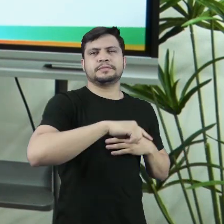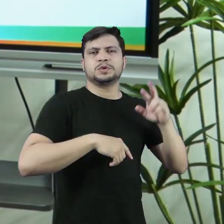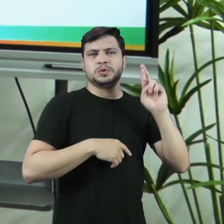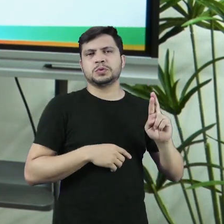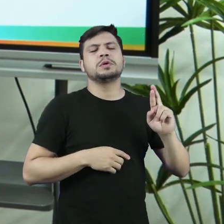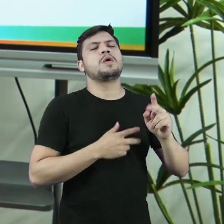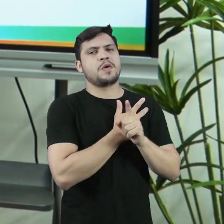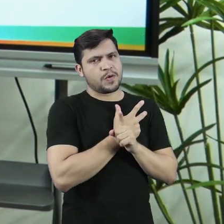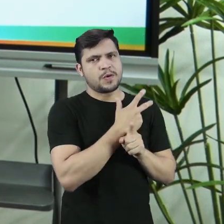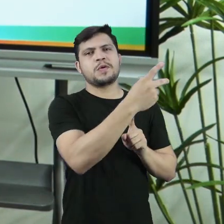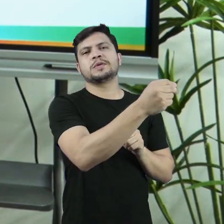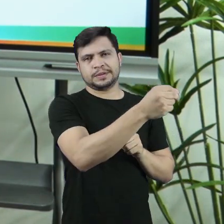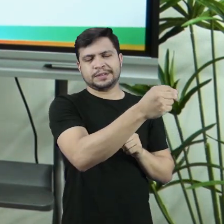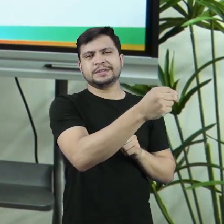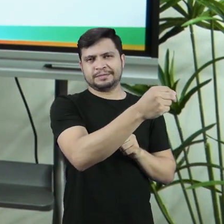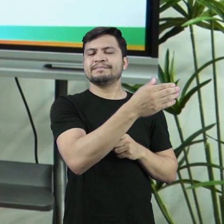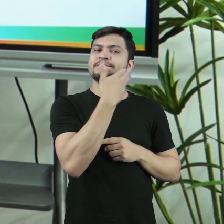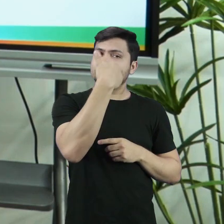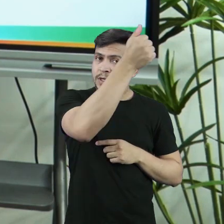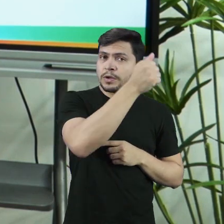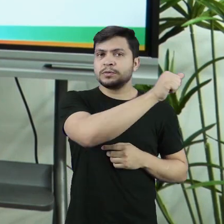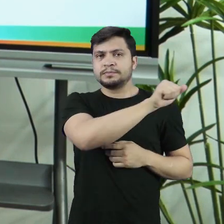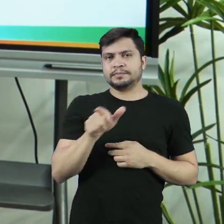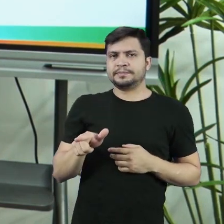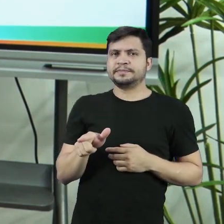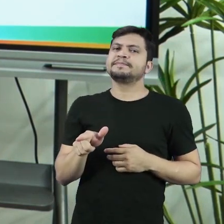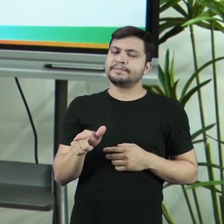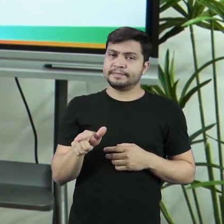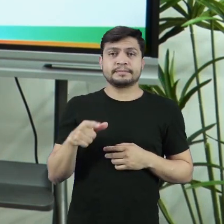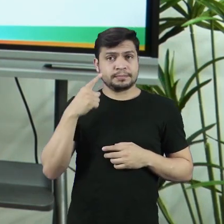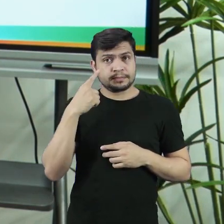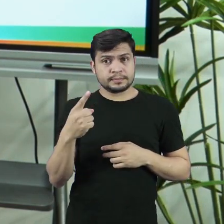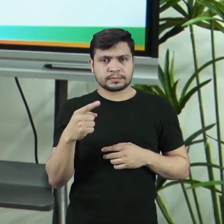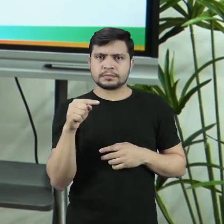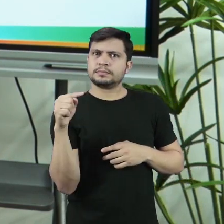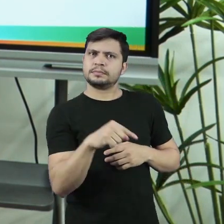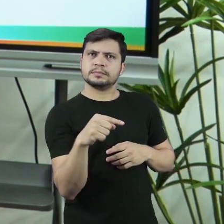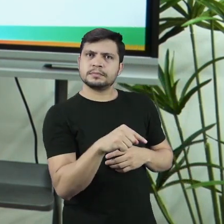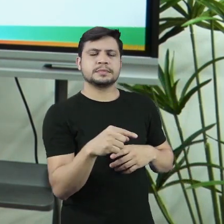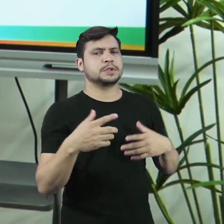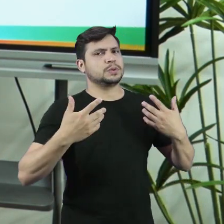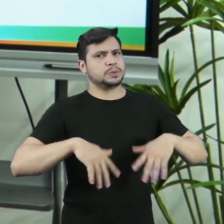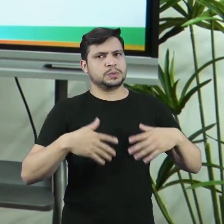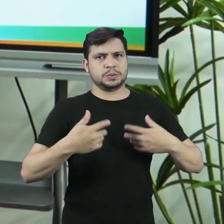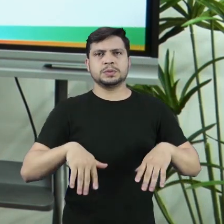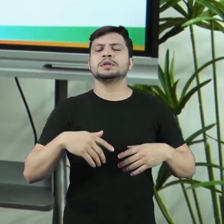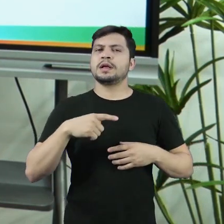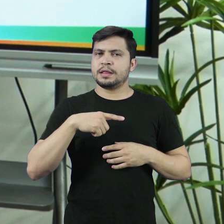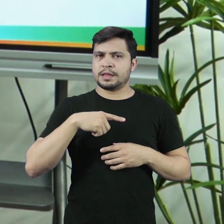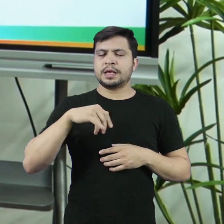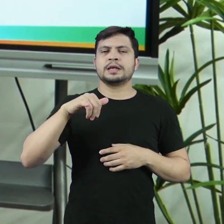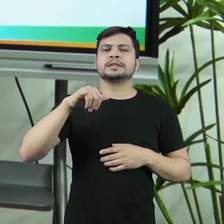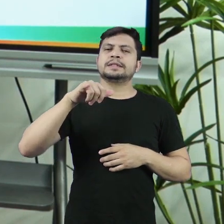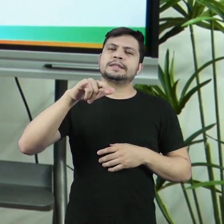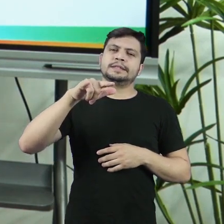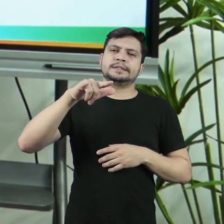medida o que os astronautas nos Estados Unidos fizeram. Ora, é da União Soviética o primeiro envio de satélite tripulado, né? A cadela